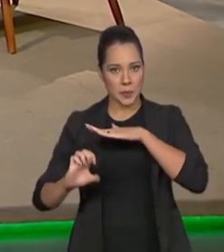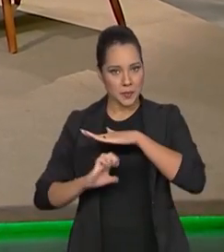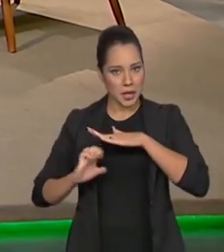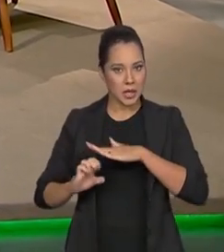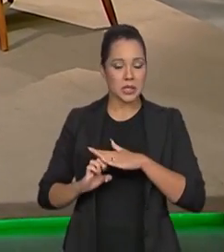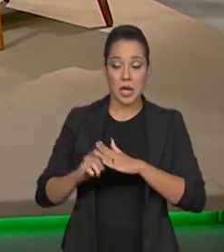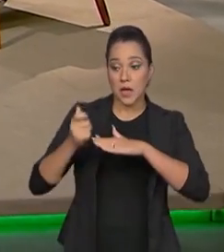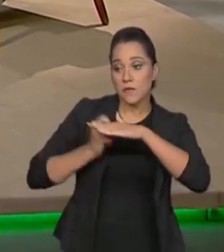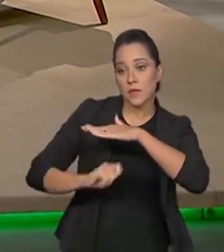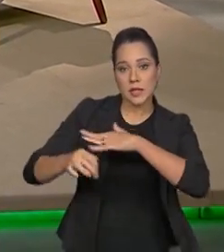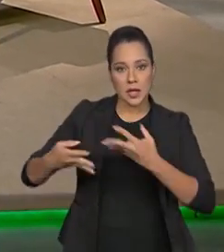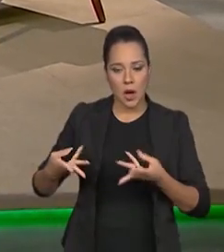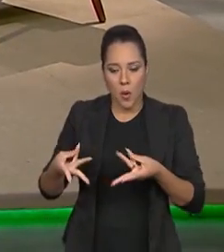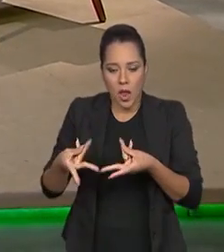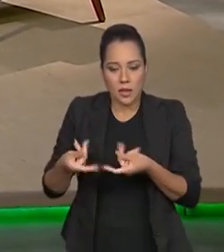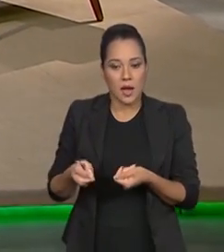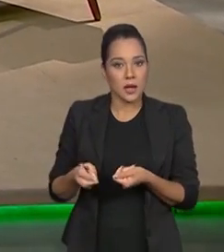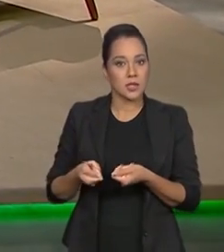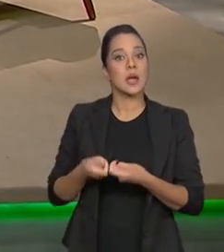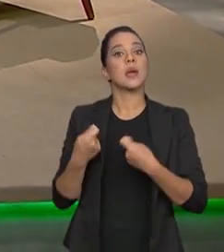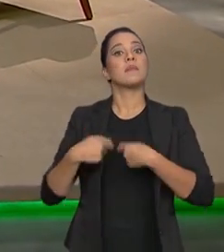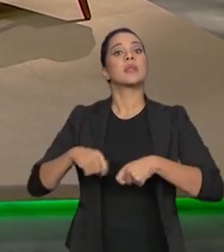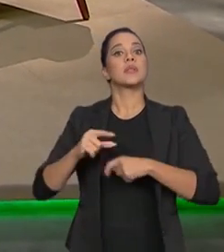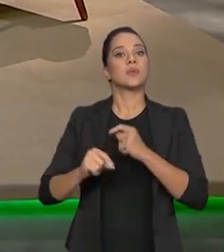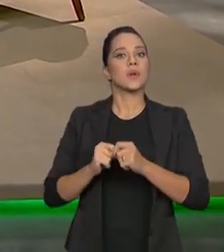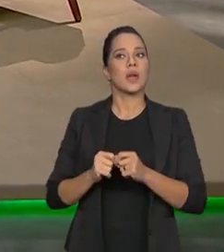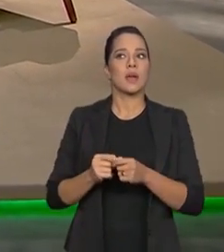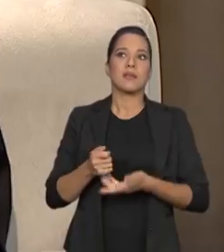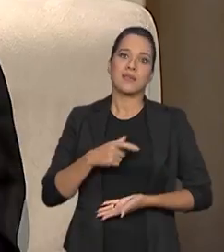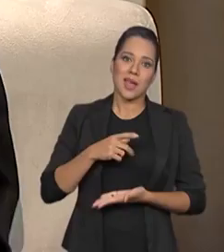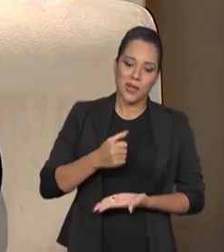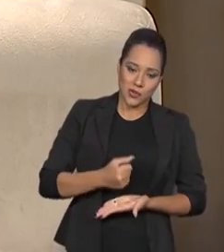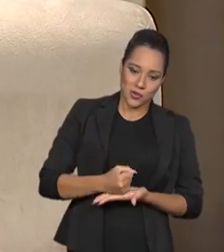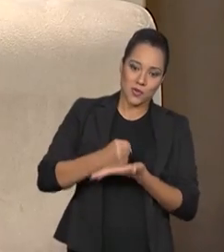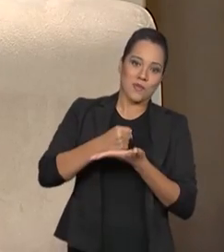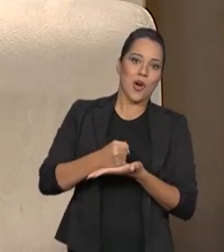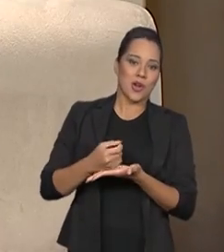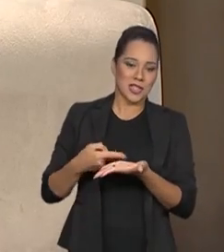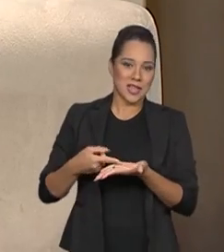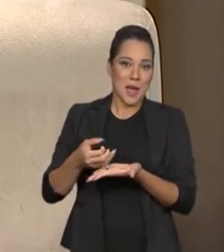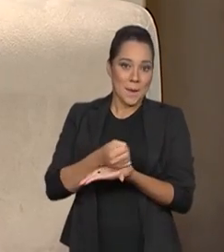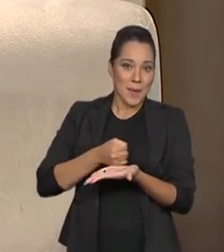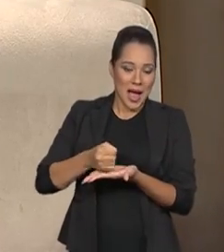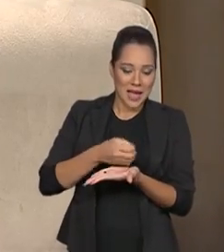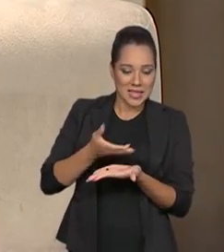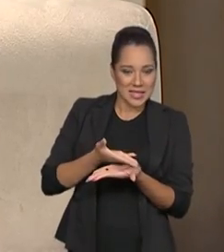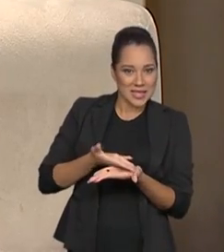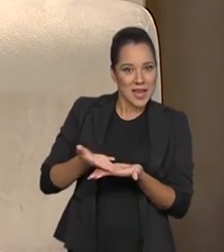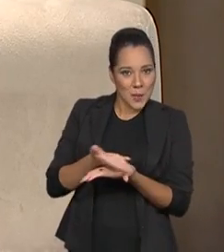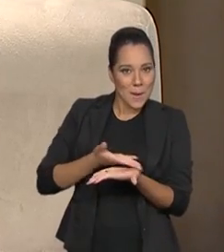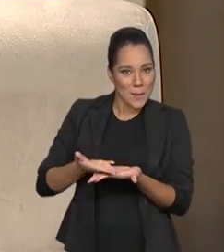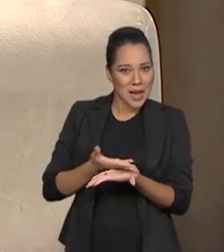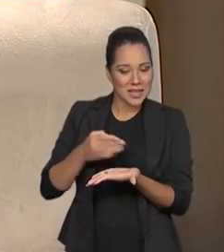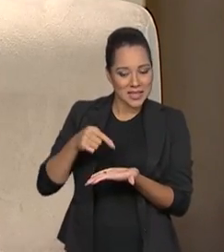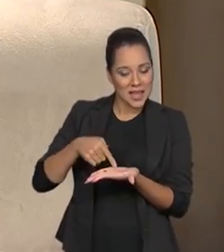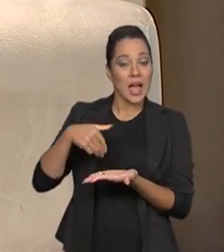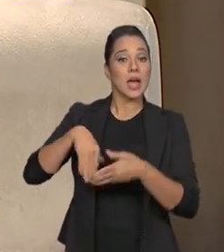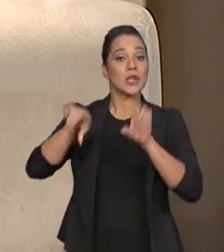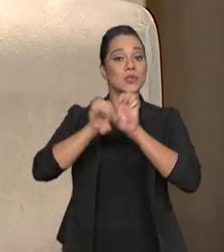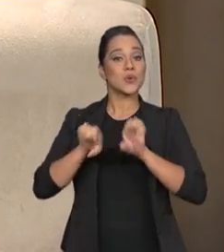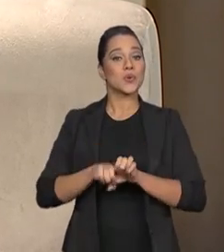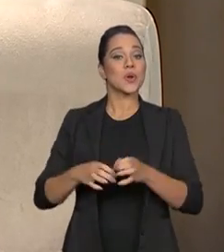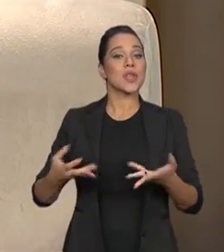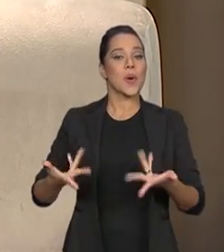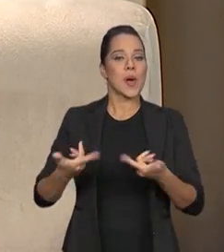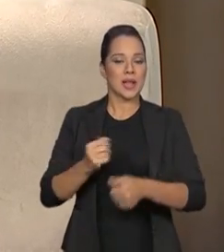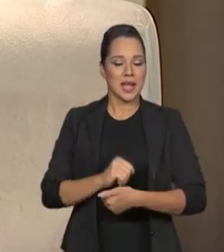Invista na qualidade ela precisa de um suporte por baixo que no mundo todo é chamado de infraestrutura da qualidade é isso que dá suporte